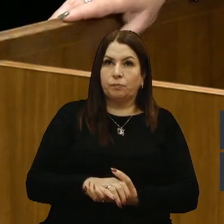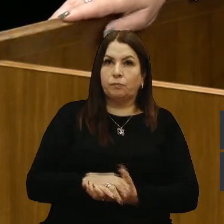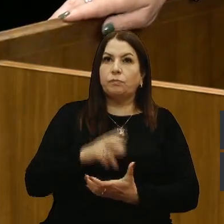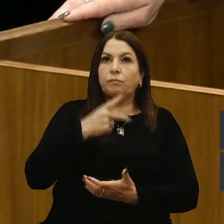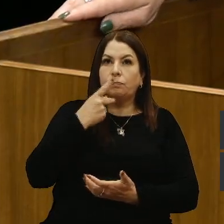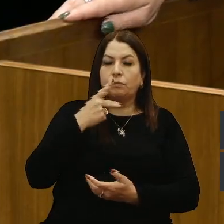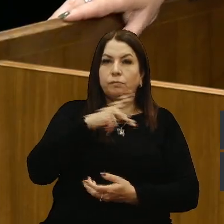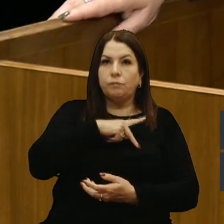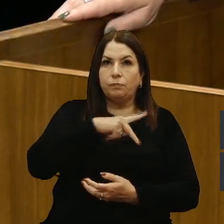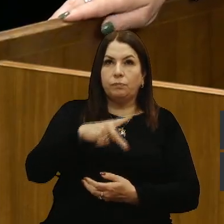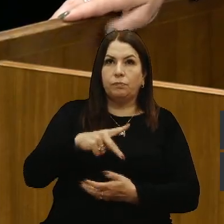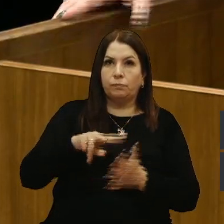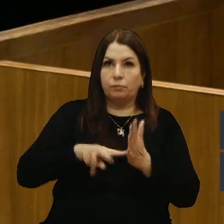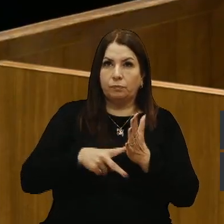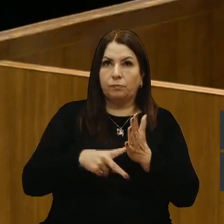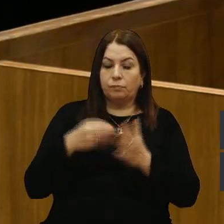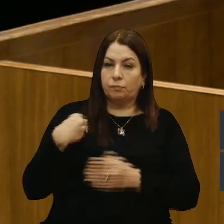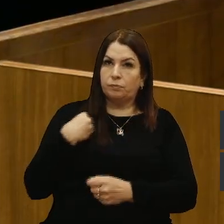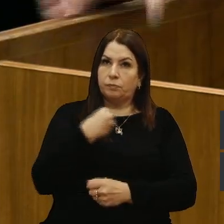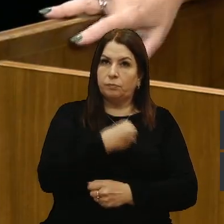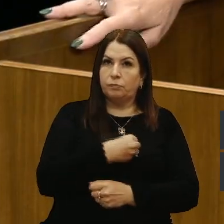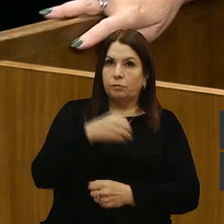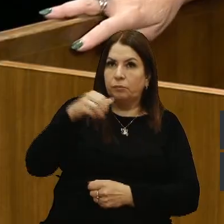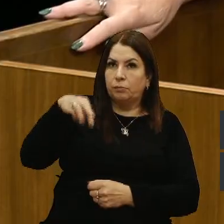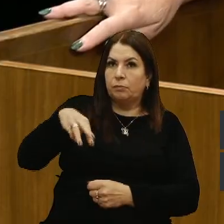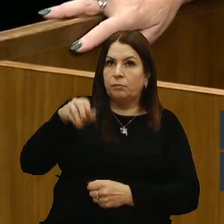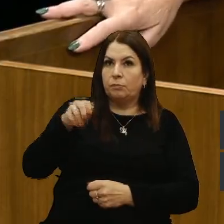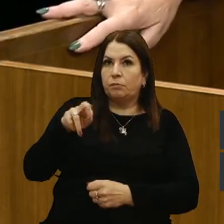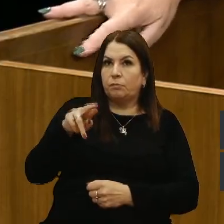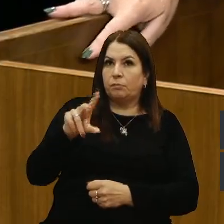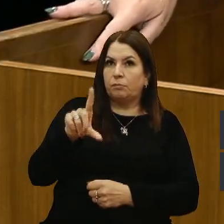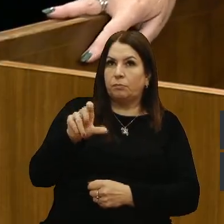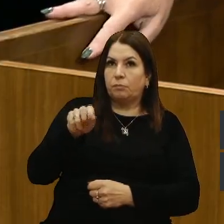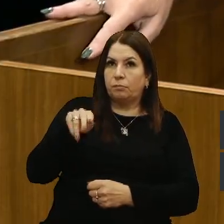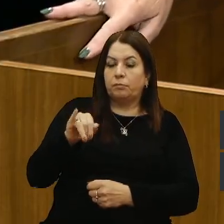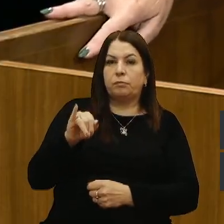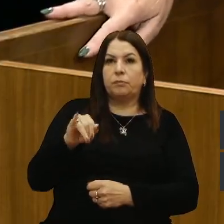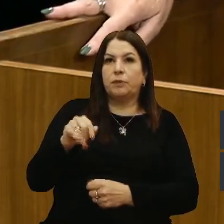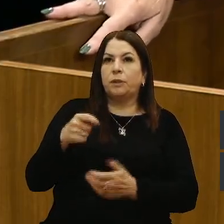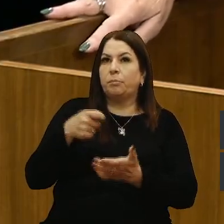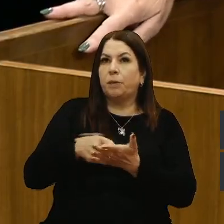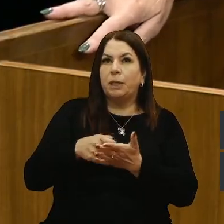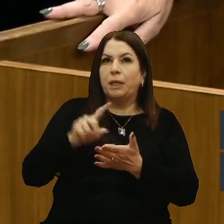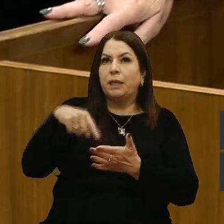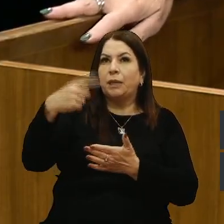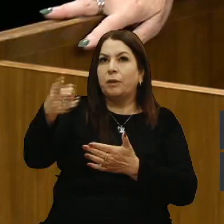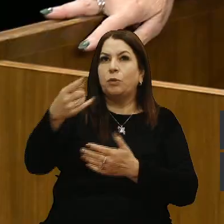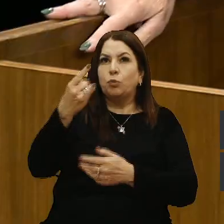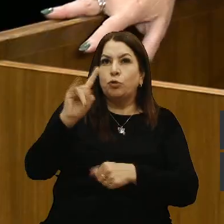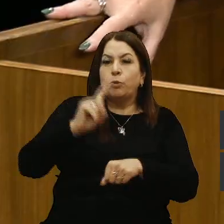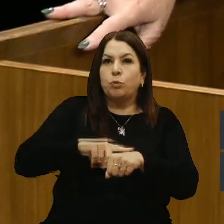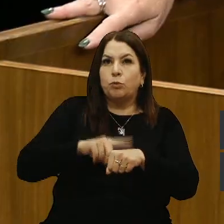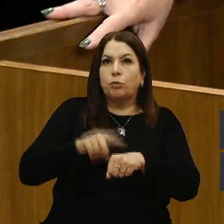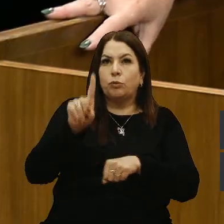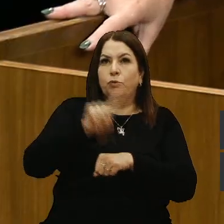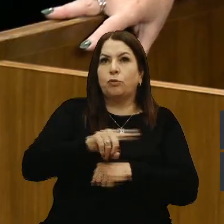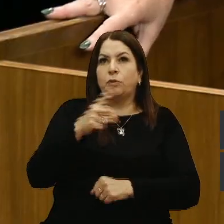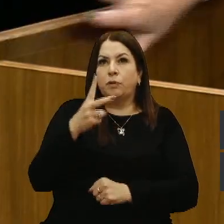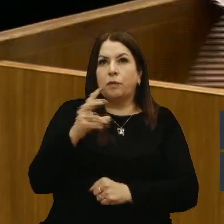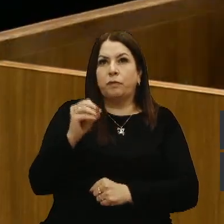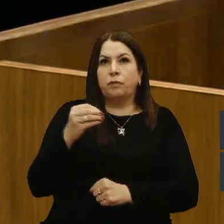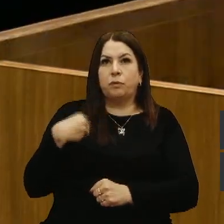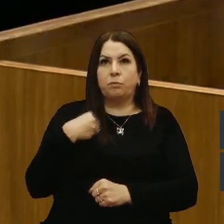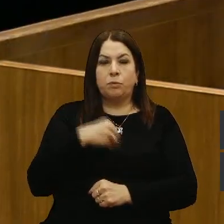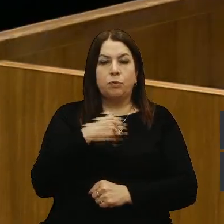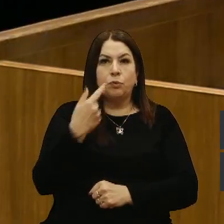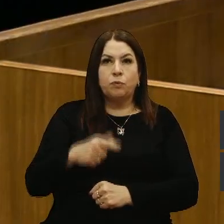presidente do Sindicato dos Médicos, Marlonei, pagaram na virada, na última hora do dia 20, os médicos de novo.